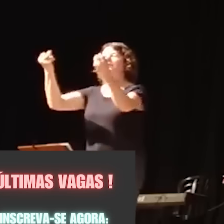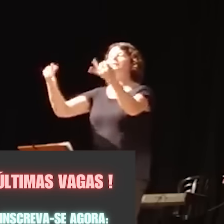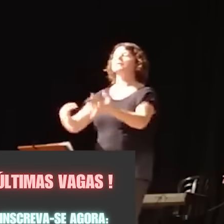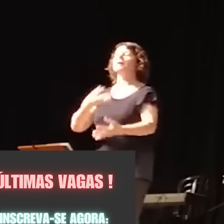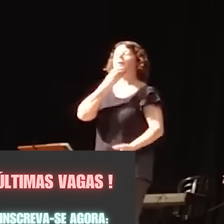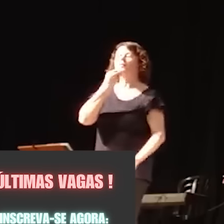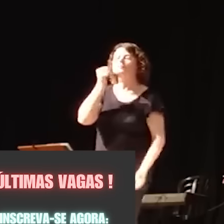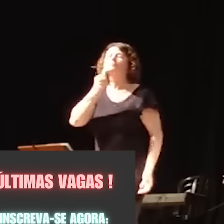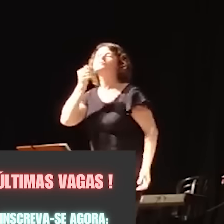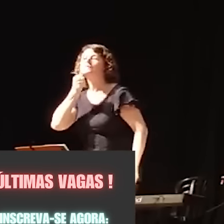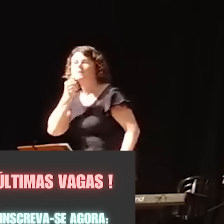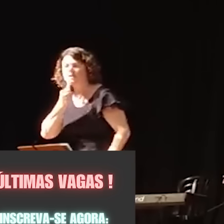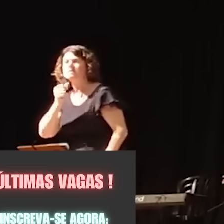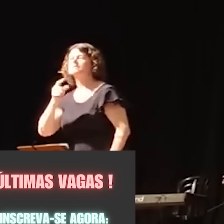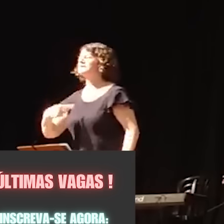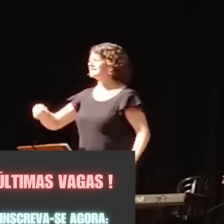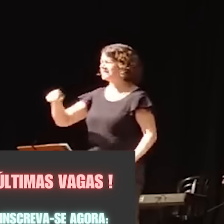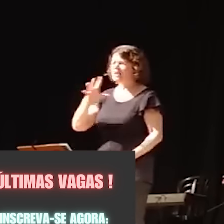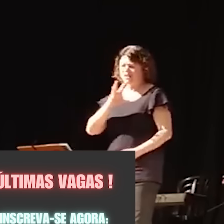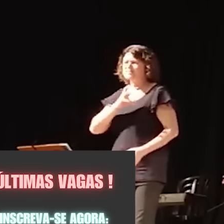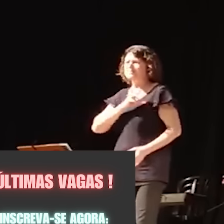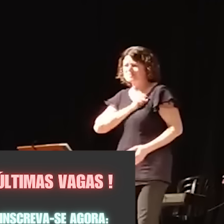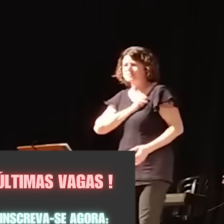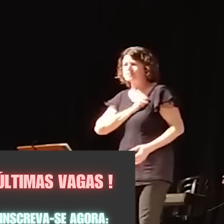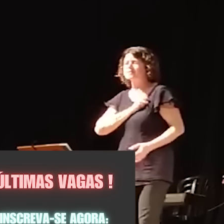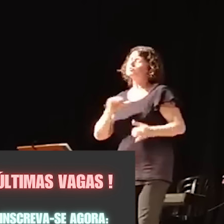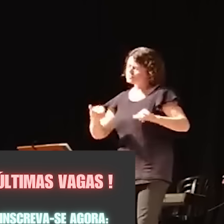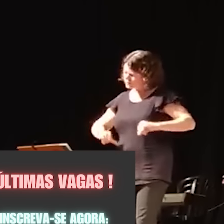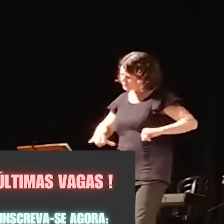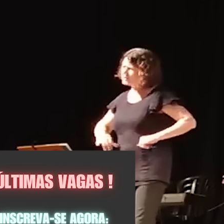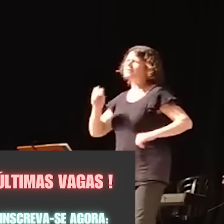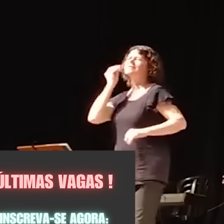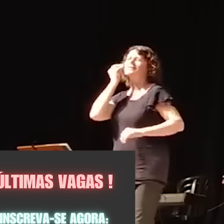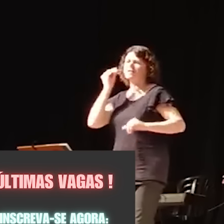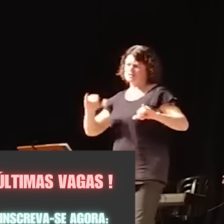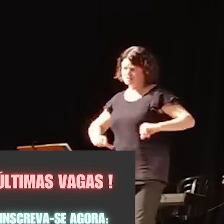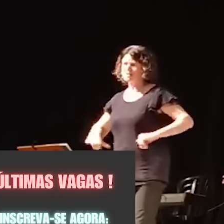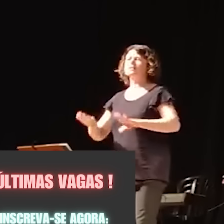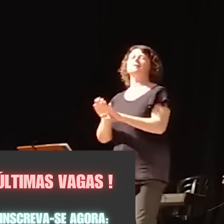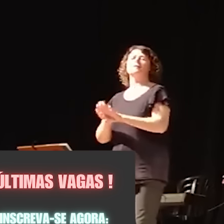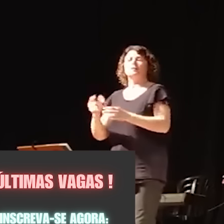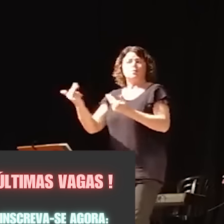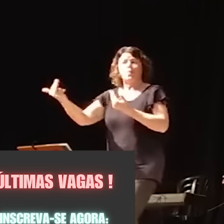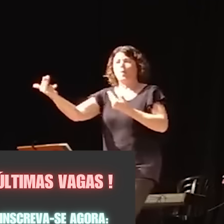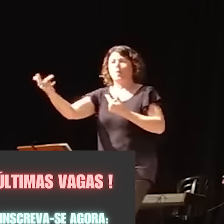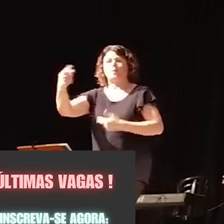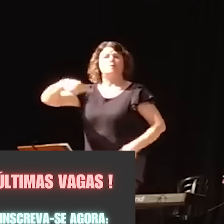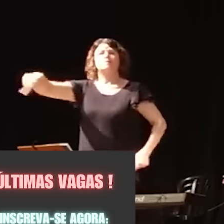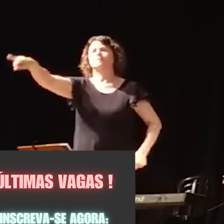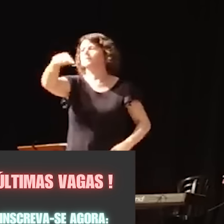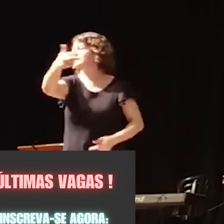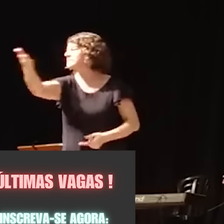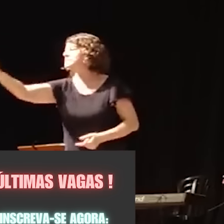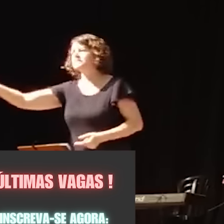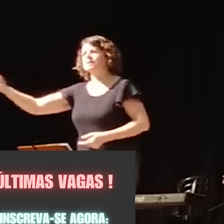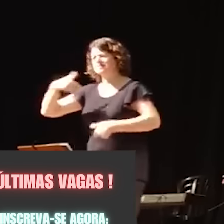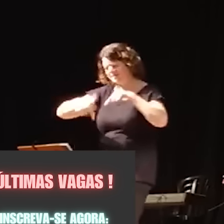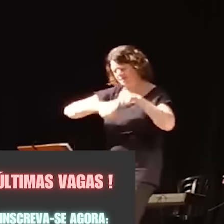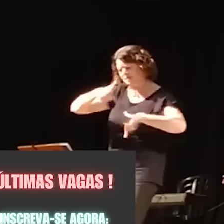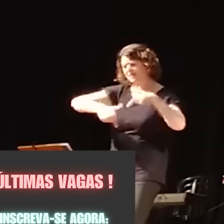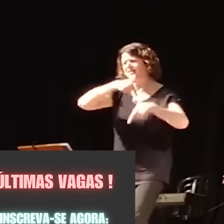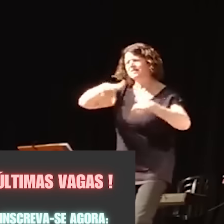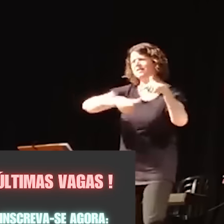que sofreram Davi Ele tem a sua família sequestrada como você que trabalha que dá um duro danado que levanta